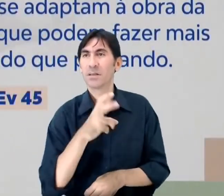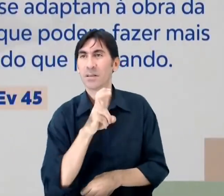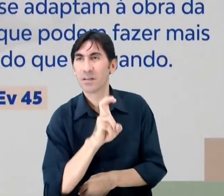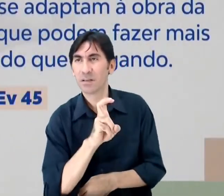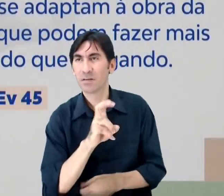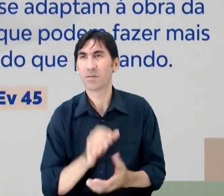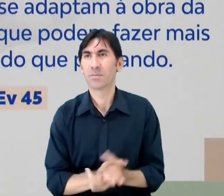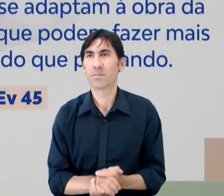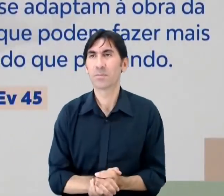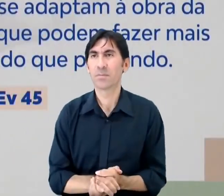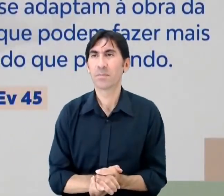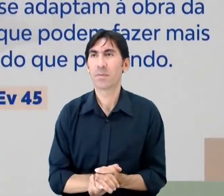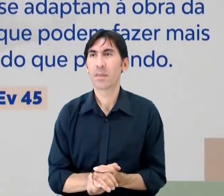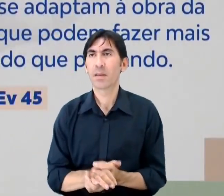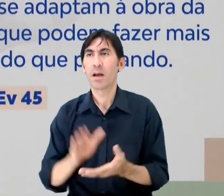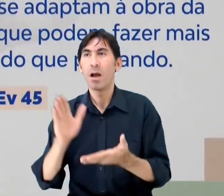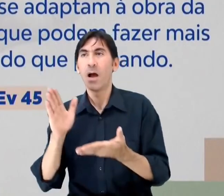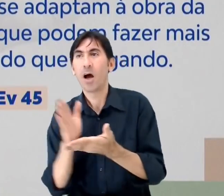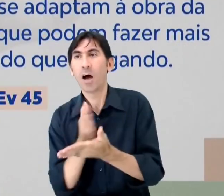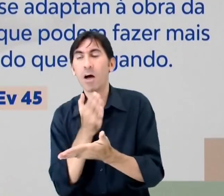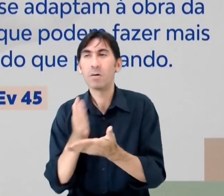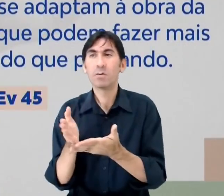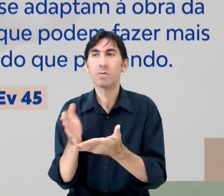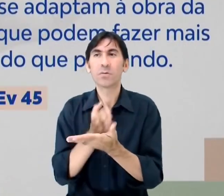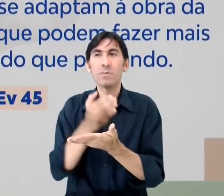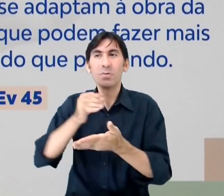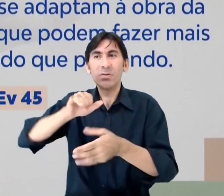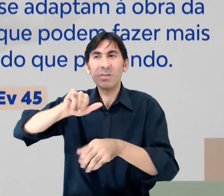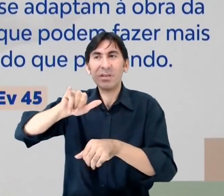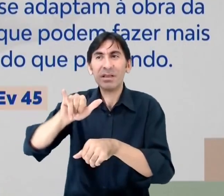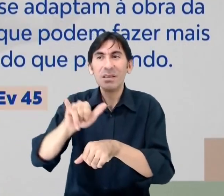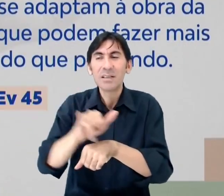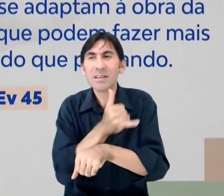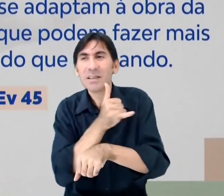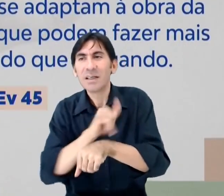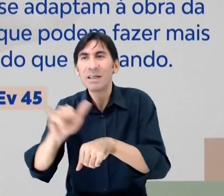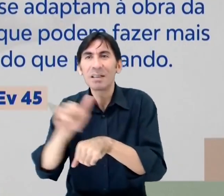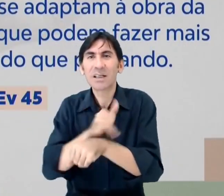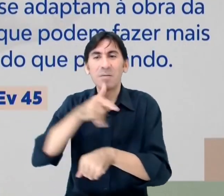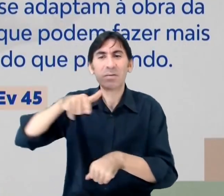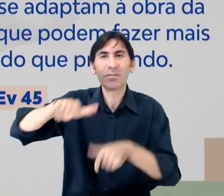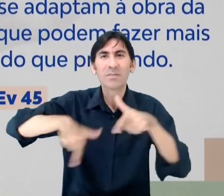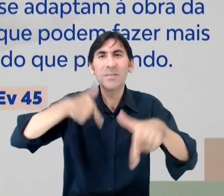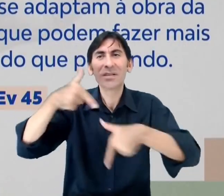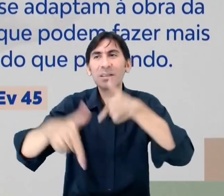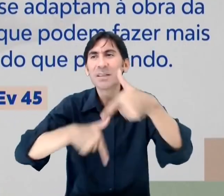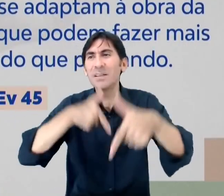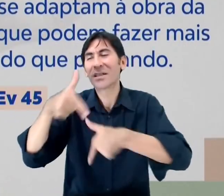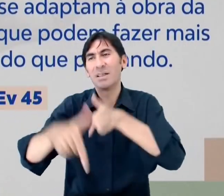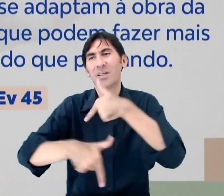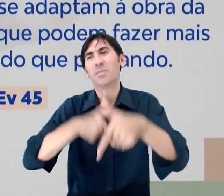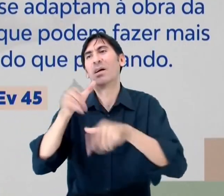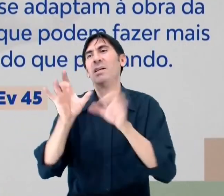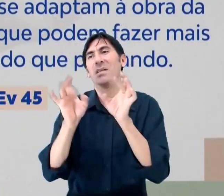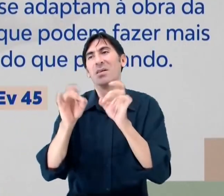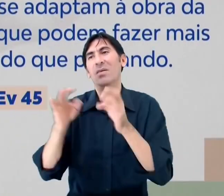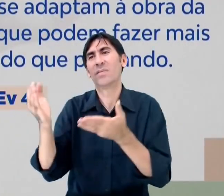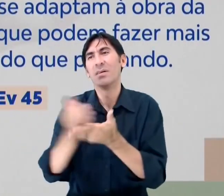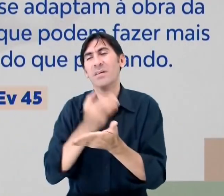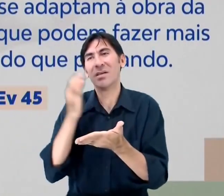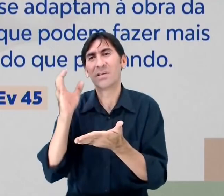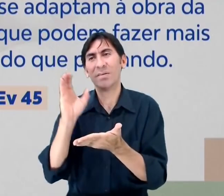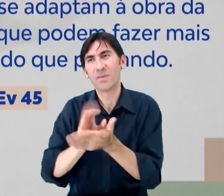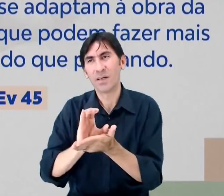Há alguns que se adaptam à obra da colportagem e que podem fazer mais neste